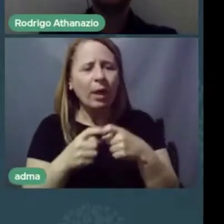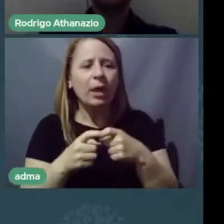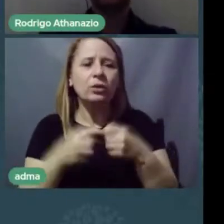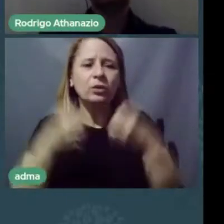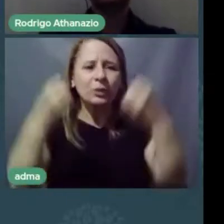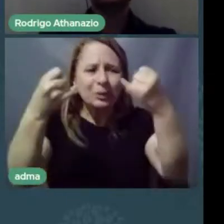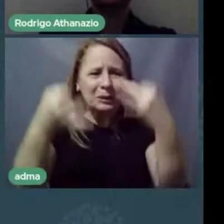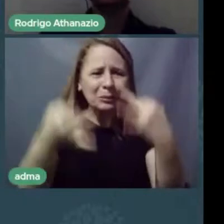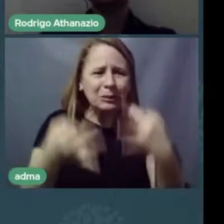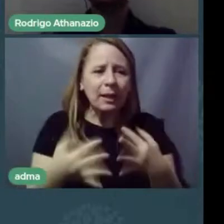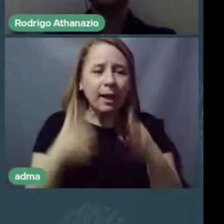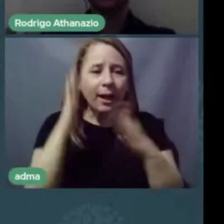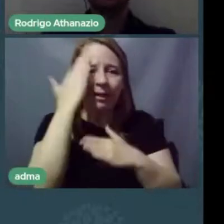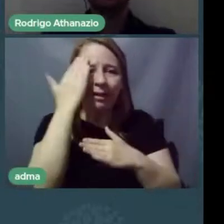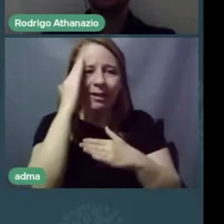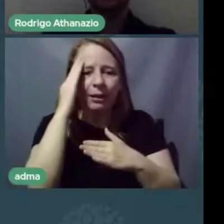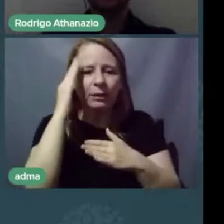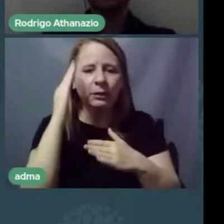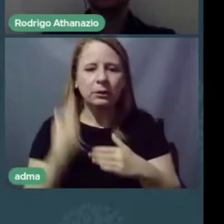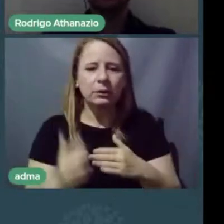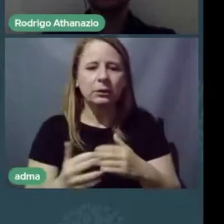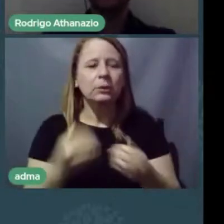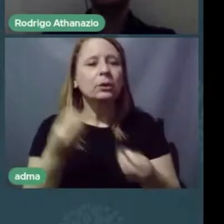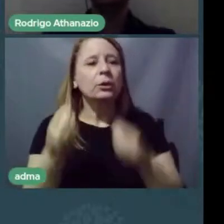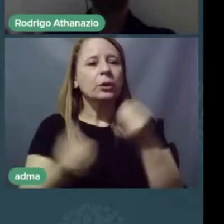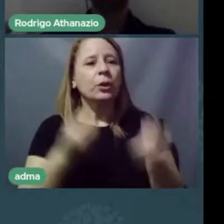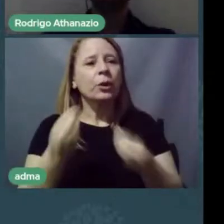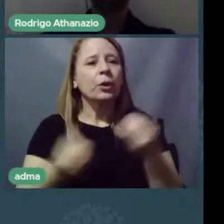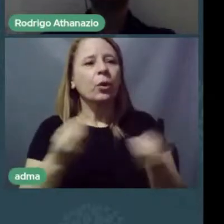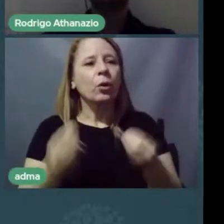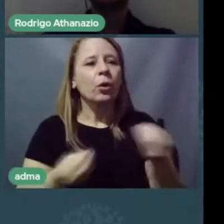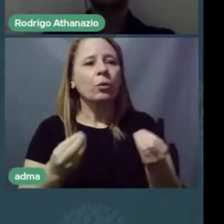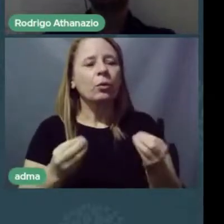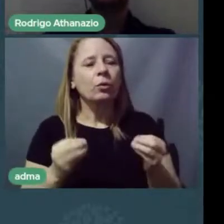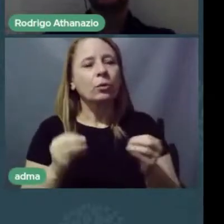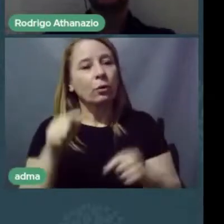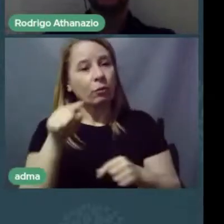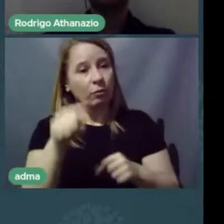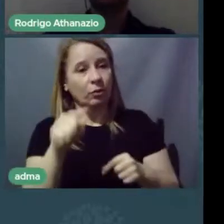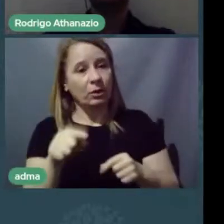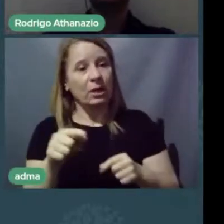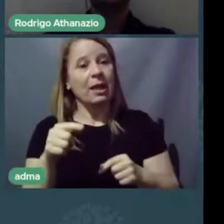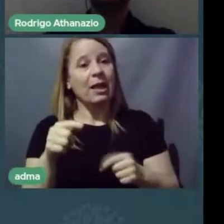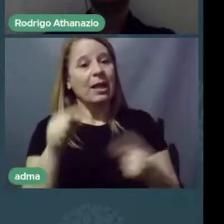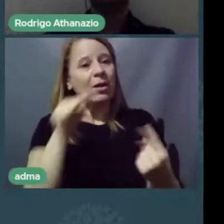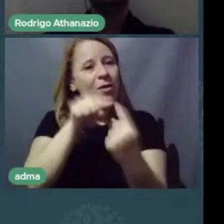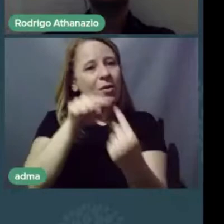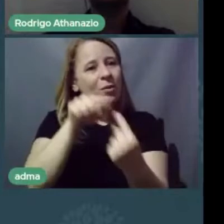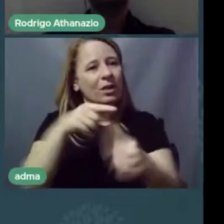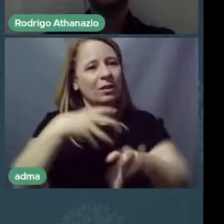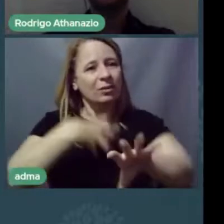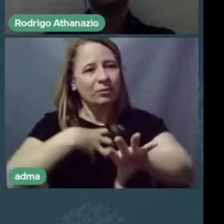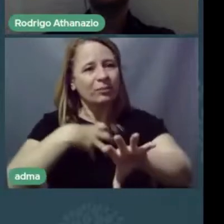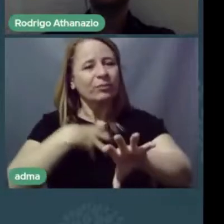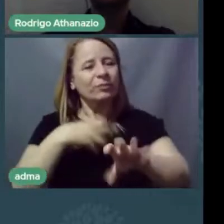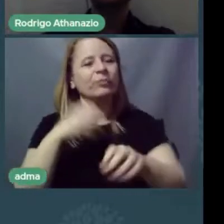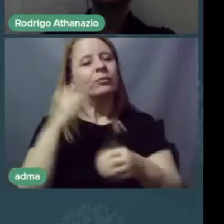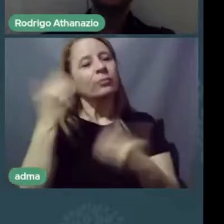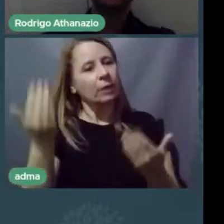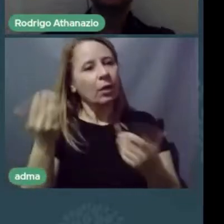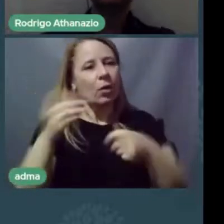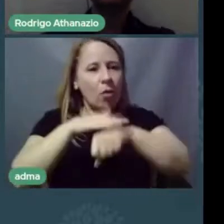saber entender qual o tratamento dele, se é o de manutenção seu, e precisa usar ele diariamente para conseguir atingir o controle dos